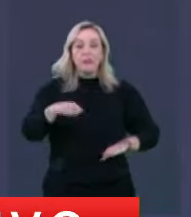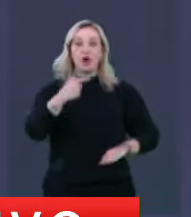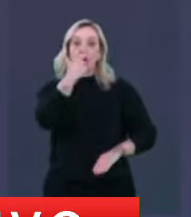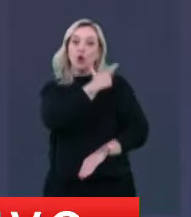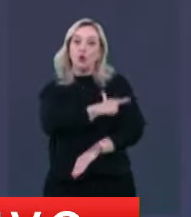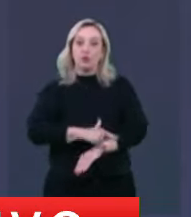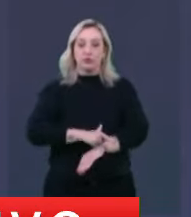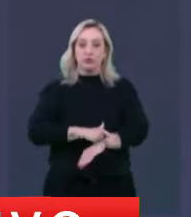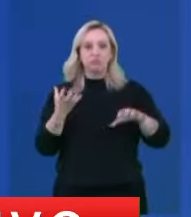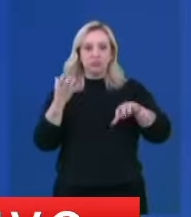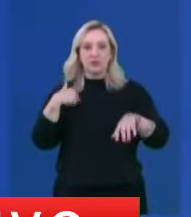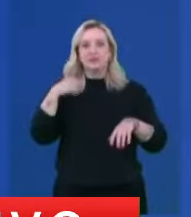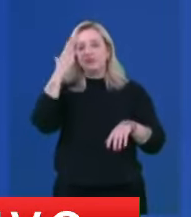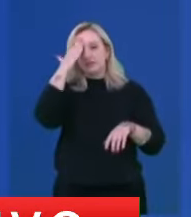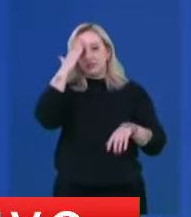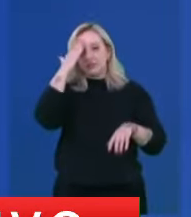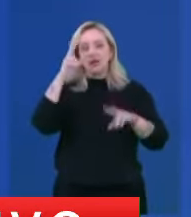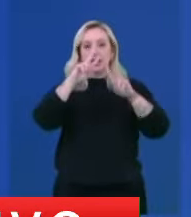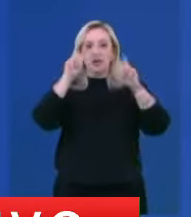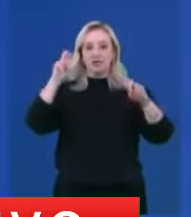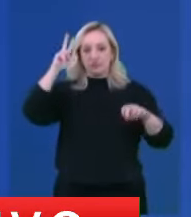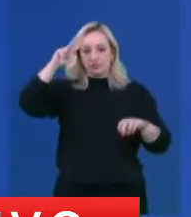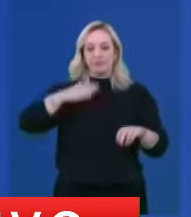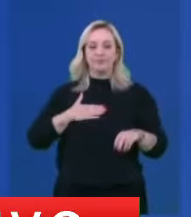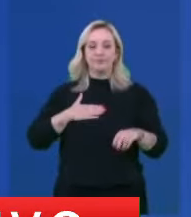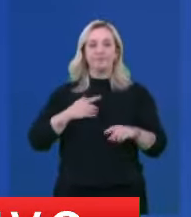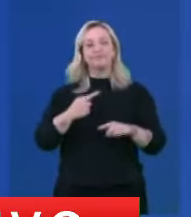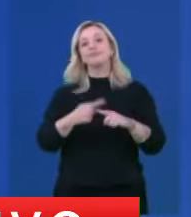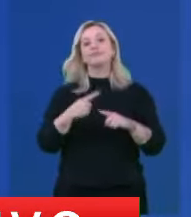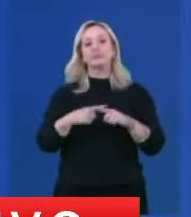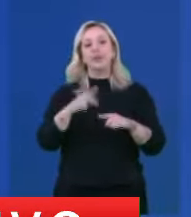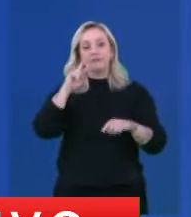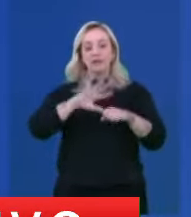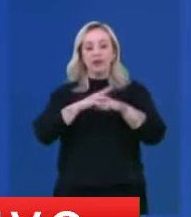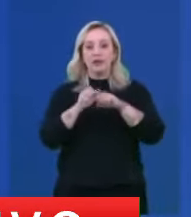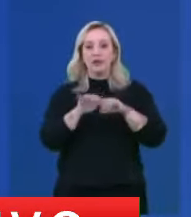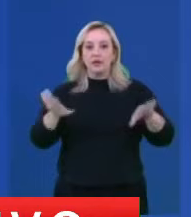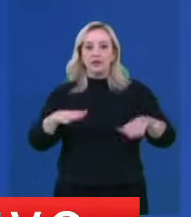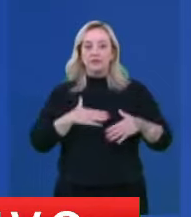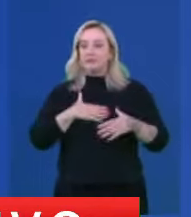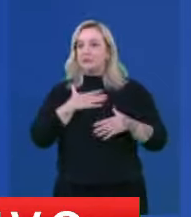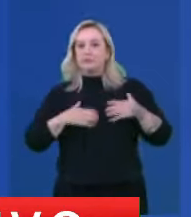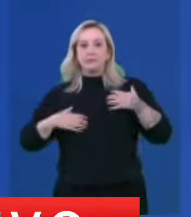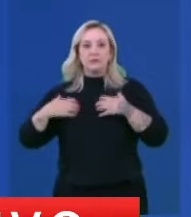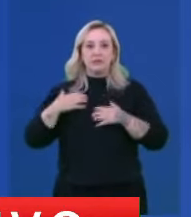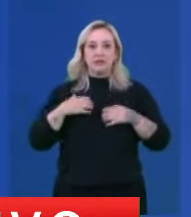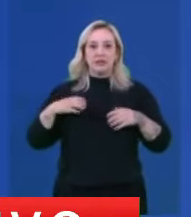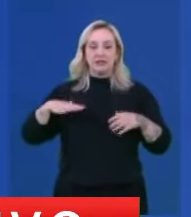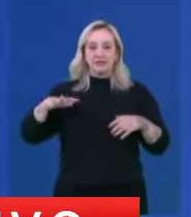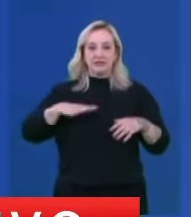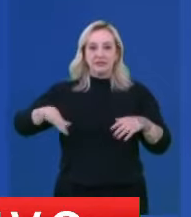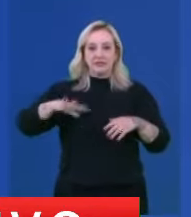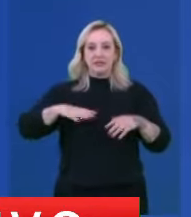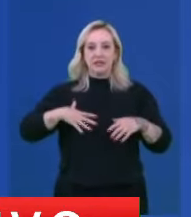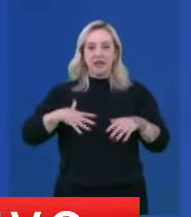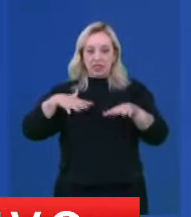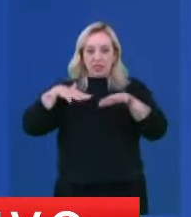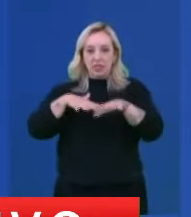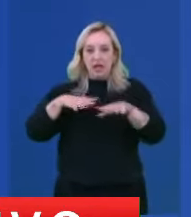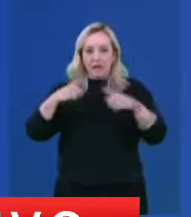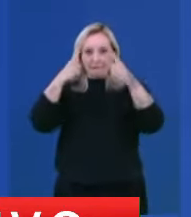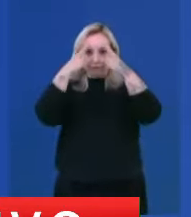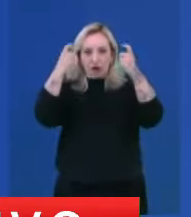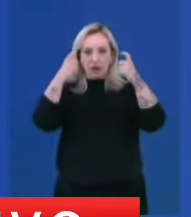debate né tentou também ser mais propositiva mas ah aderiu exatamente a essa estratégia enquanto Datena capitalizou